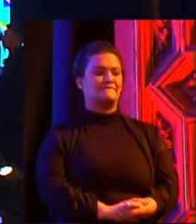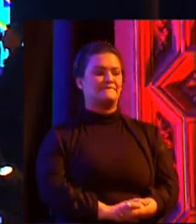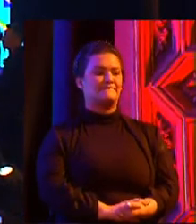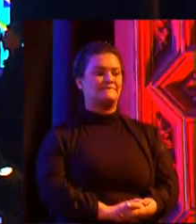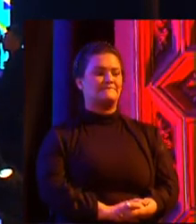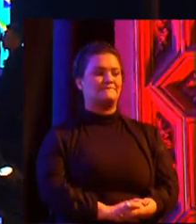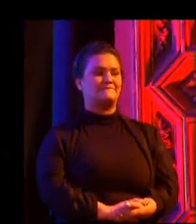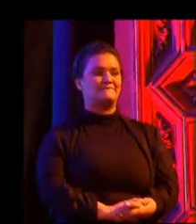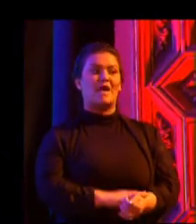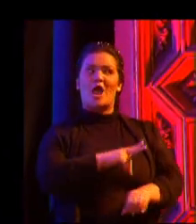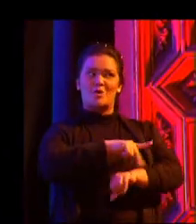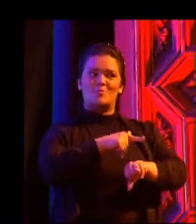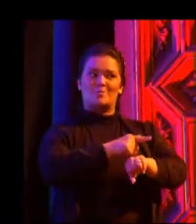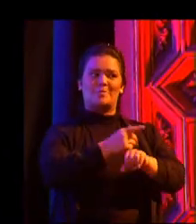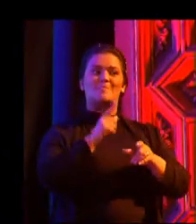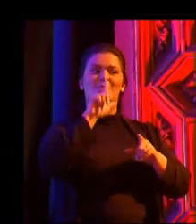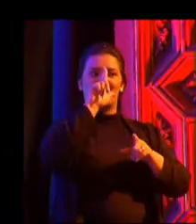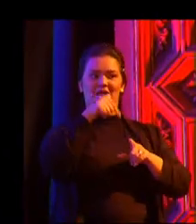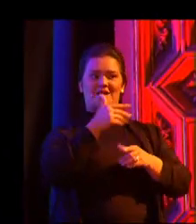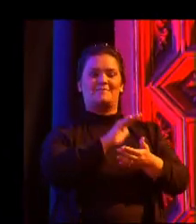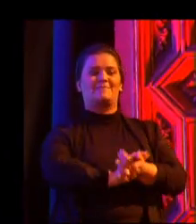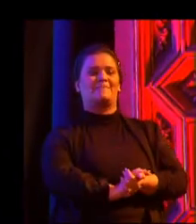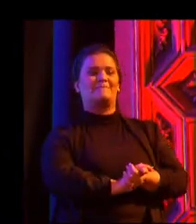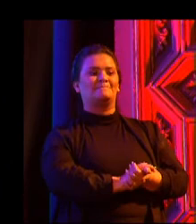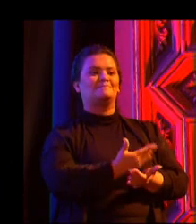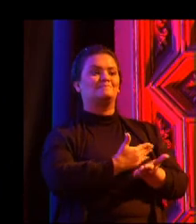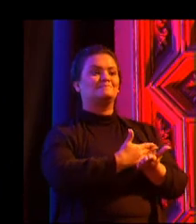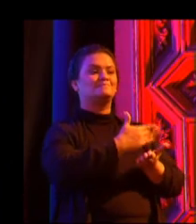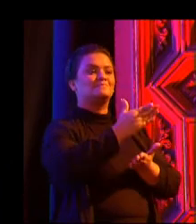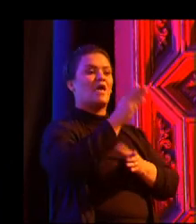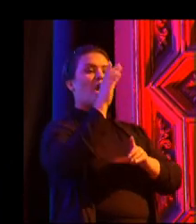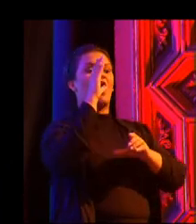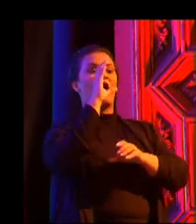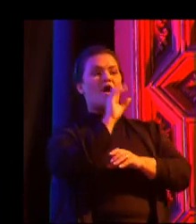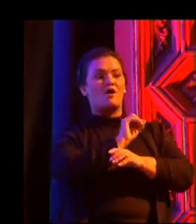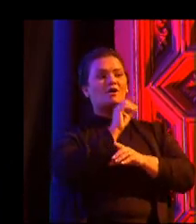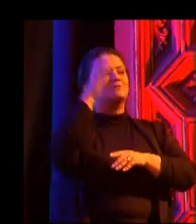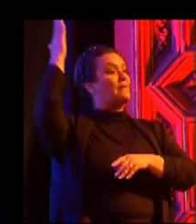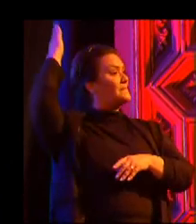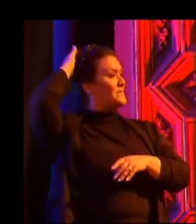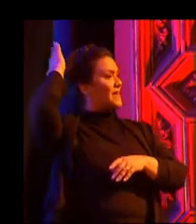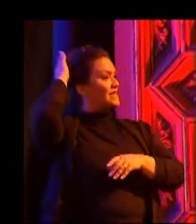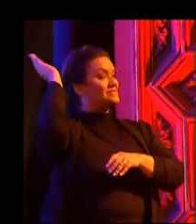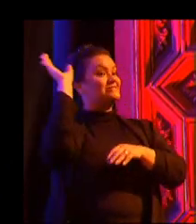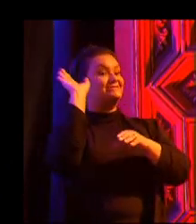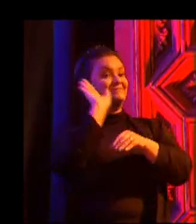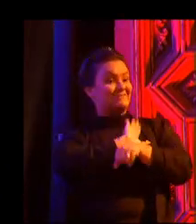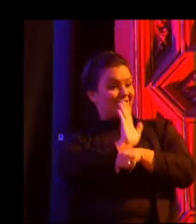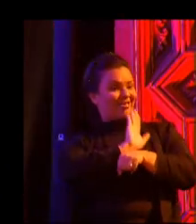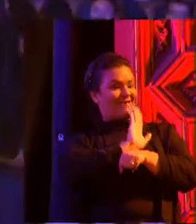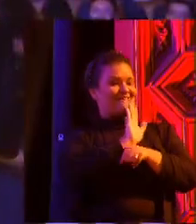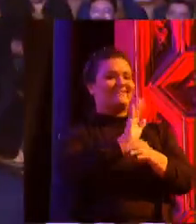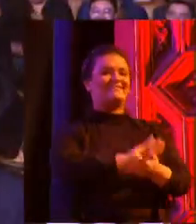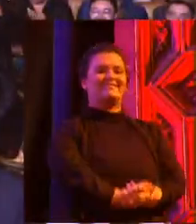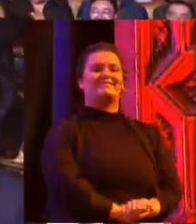E o prêmio vai para Orquestra Paraense de Cinema.